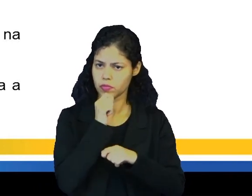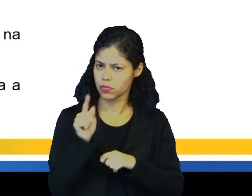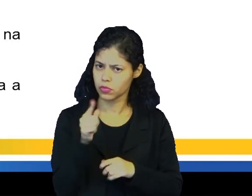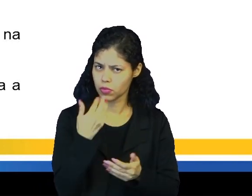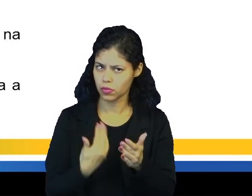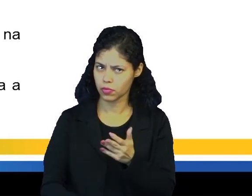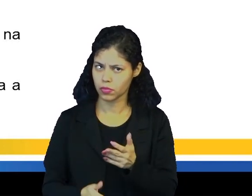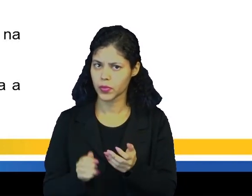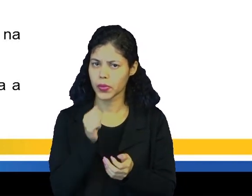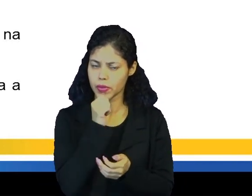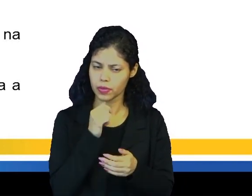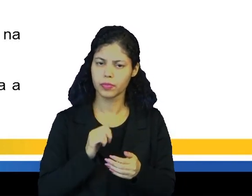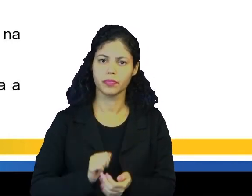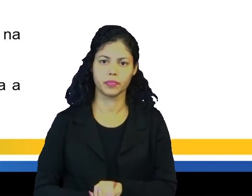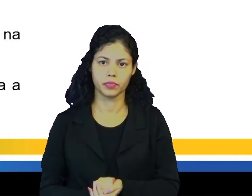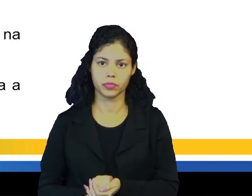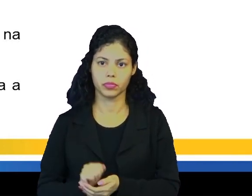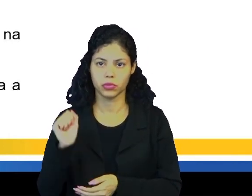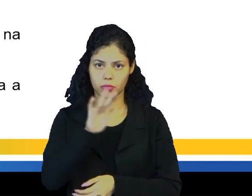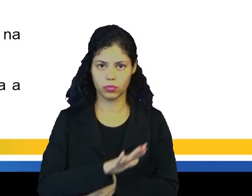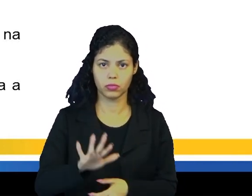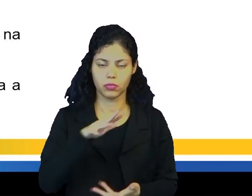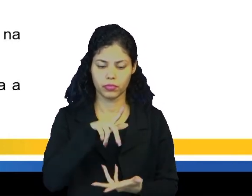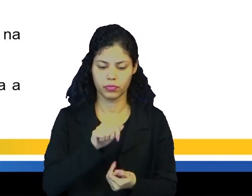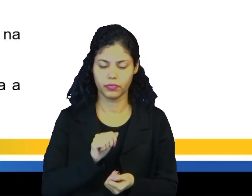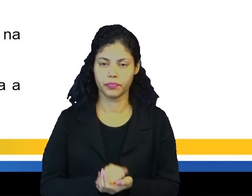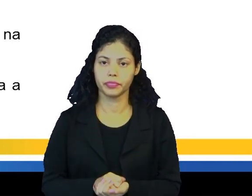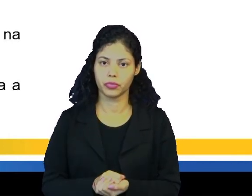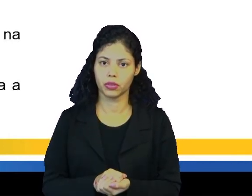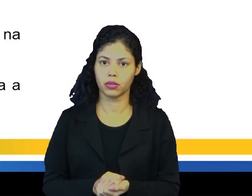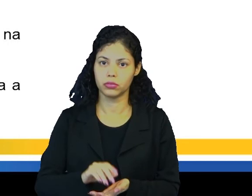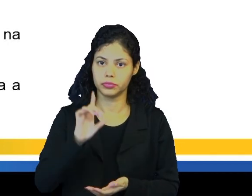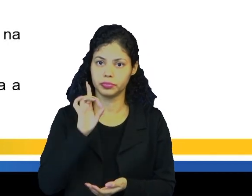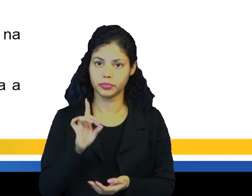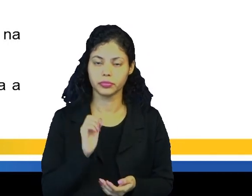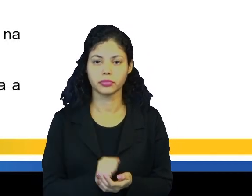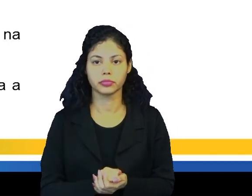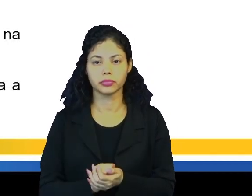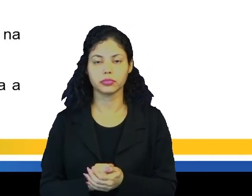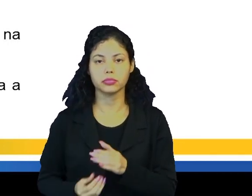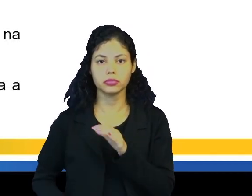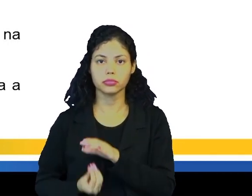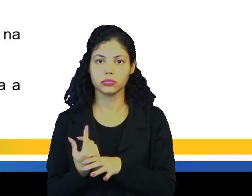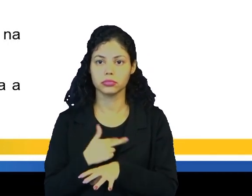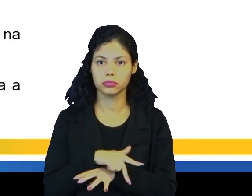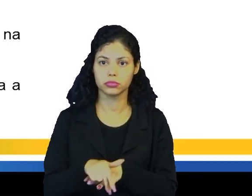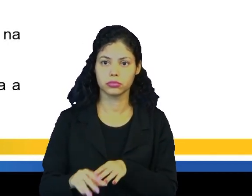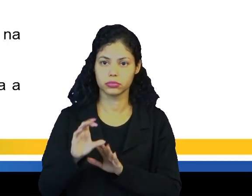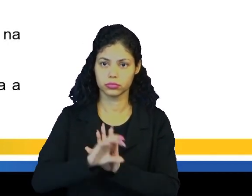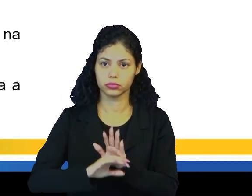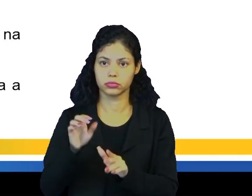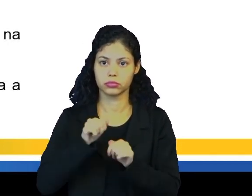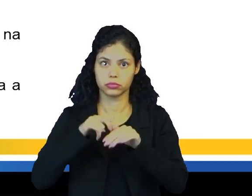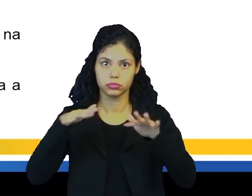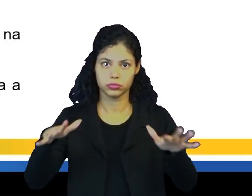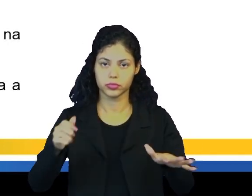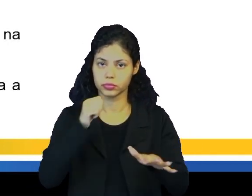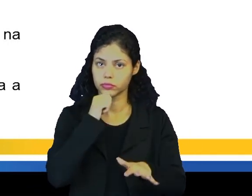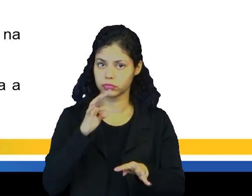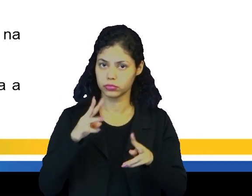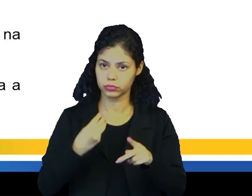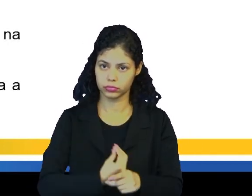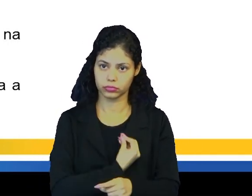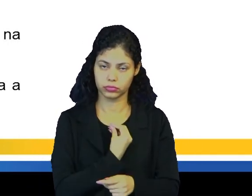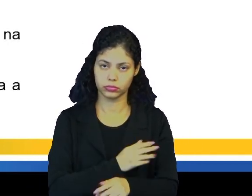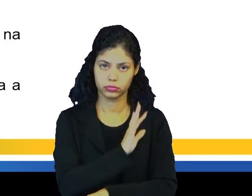nenhuma perda para a biodiversidade em âmbito mundial. D, a biodiversidade é um conceito que abrange todas as formas de vida